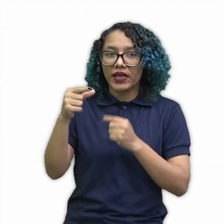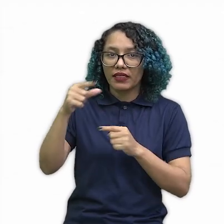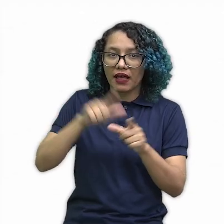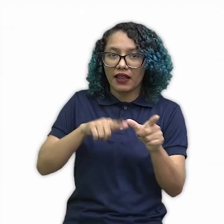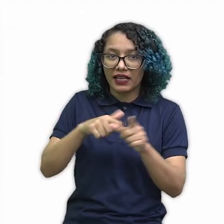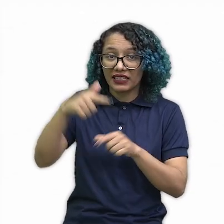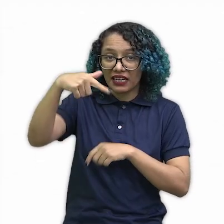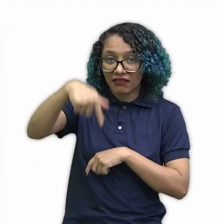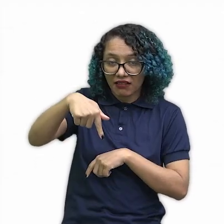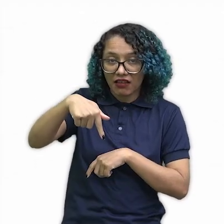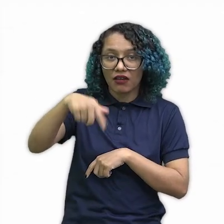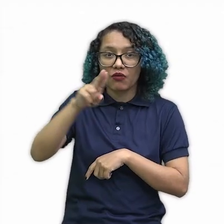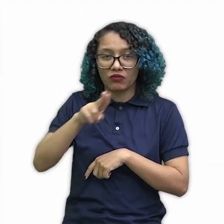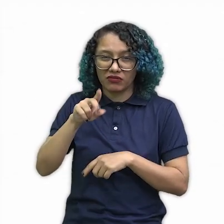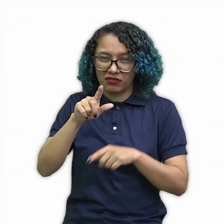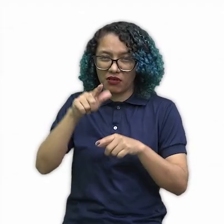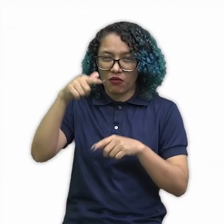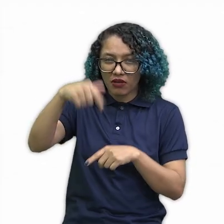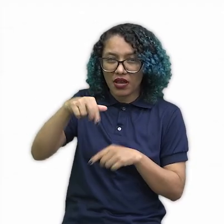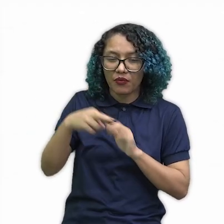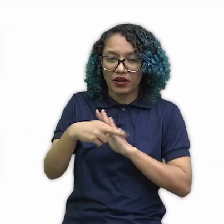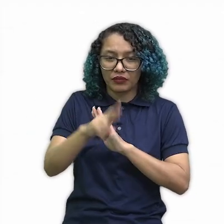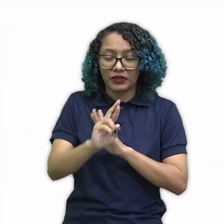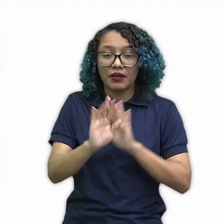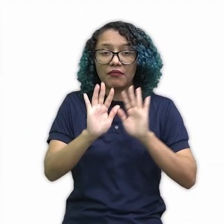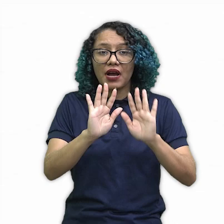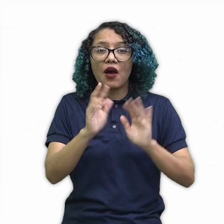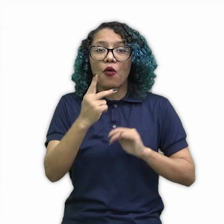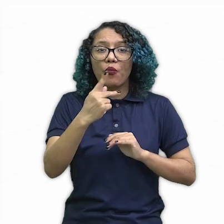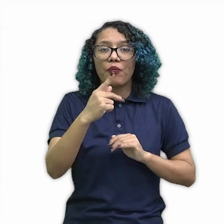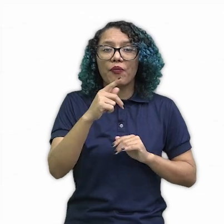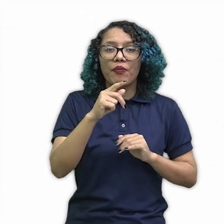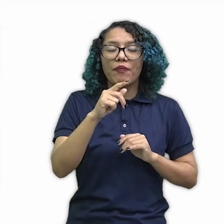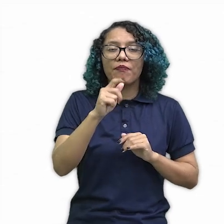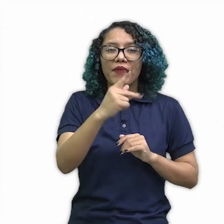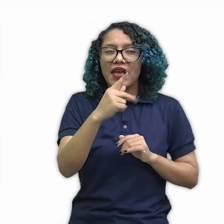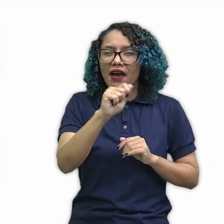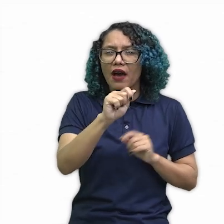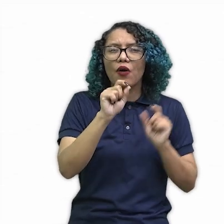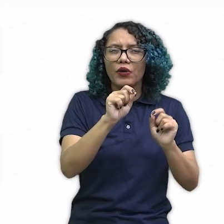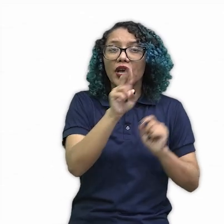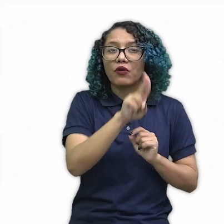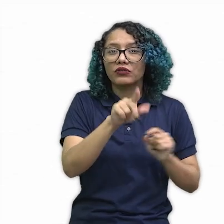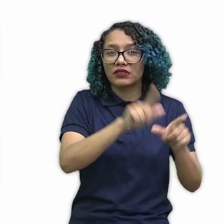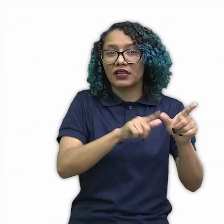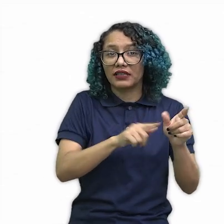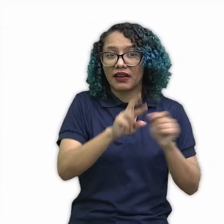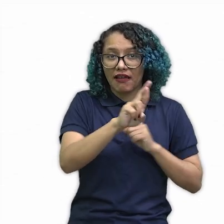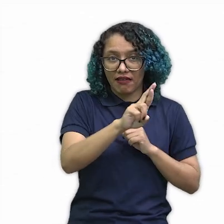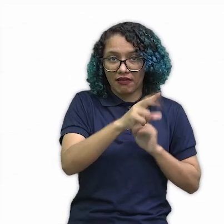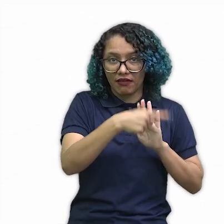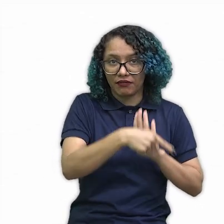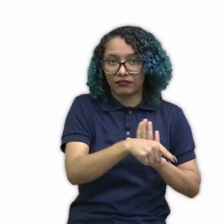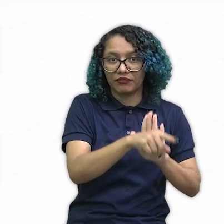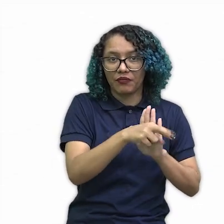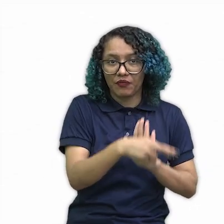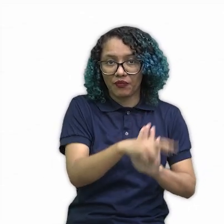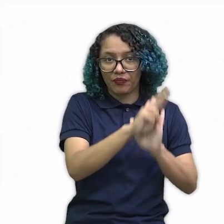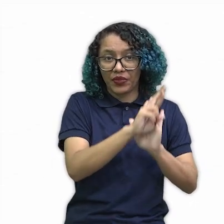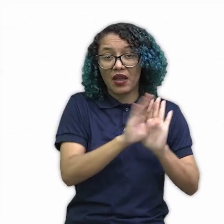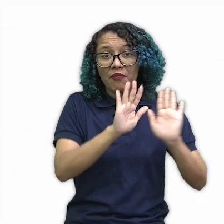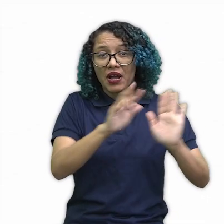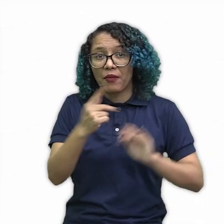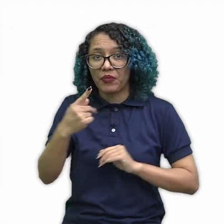razão da PG. Quando a gente trabalha com PA, a gente chama a razão de R, né? E agora, quando a gente trabalha